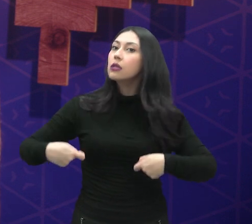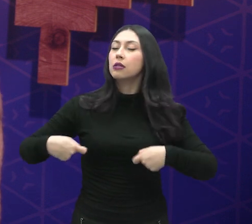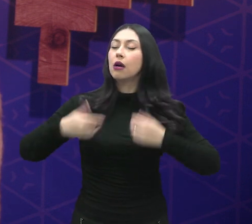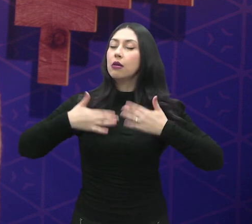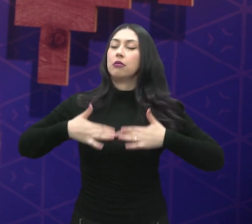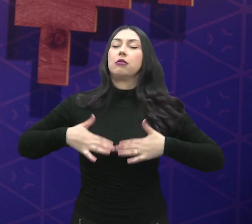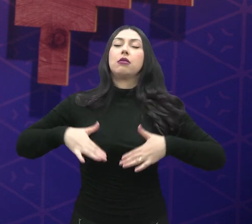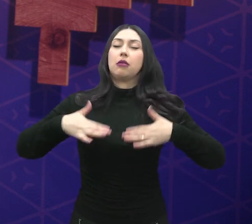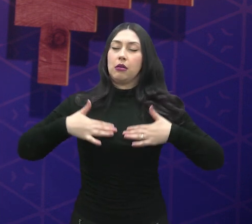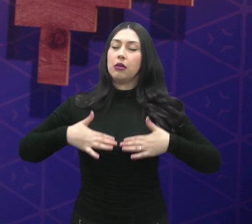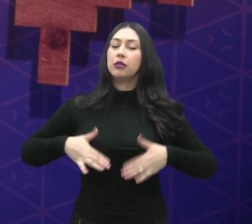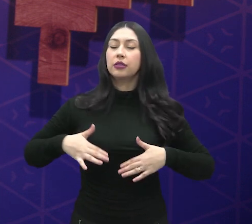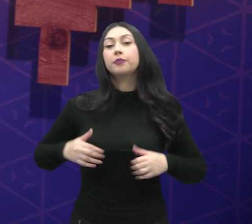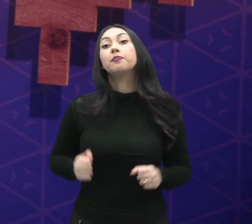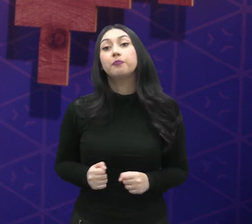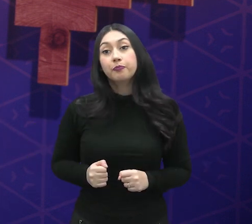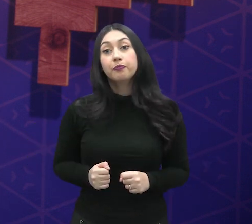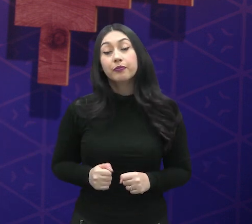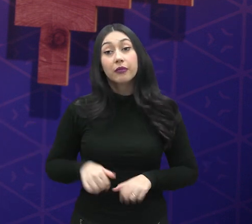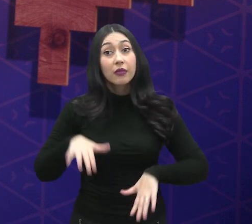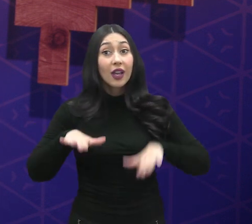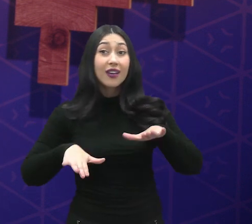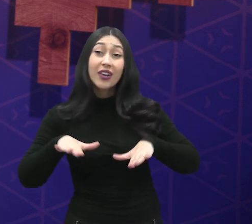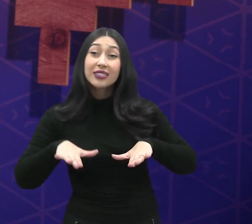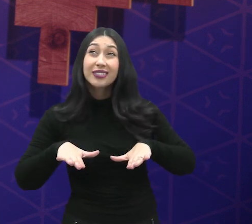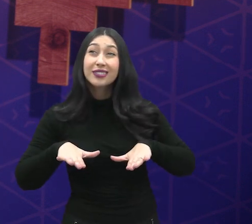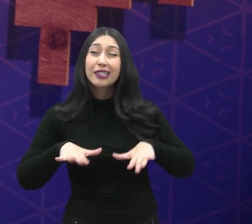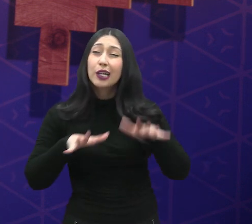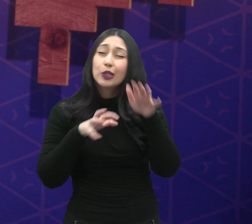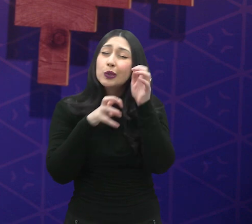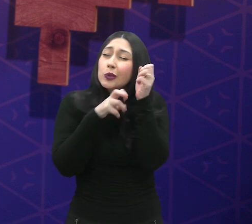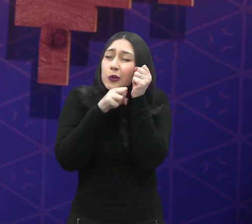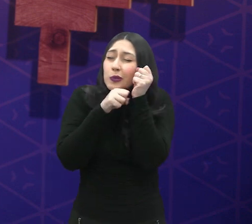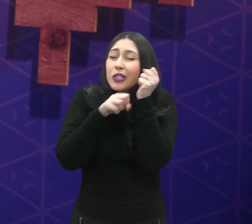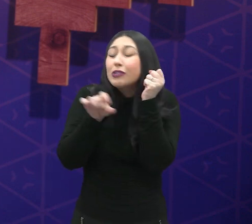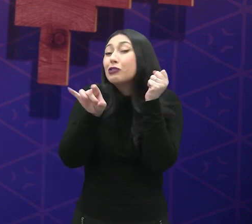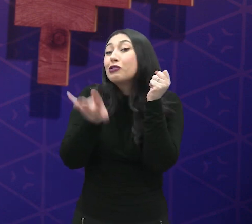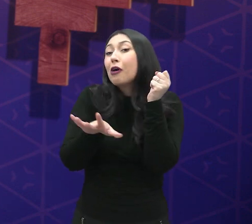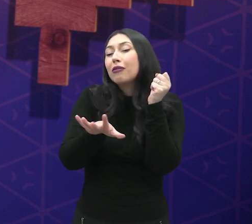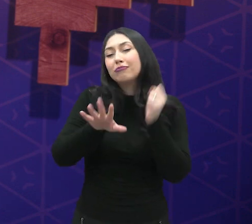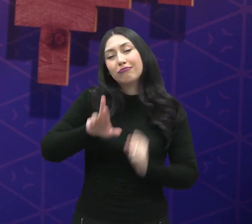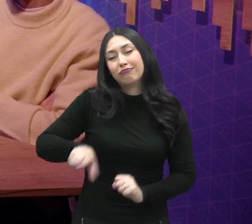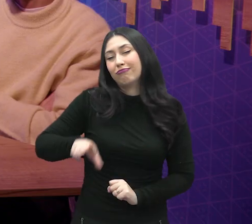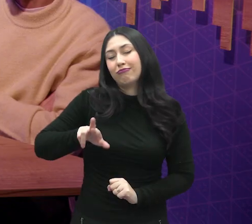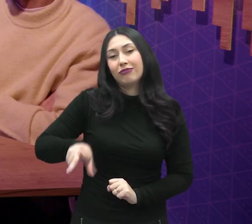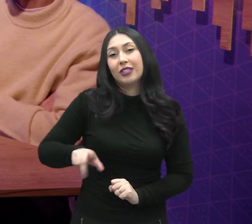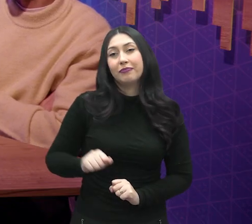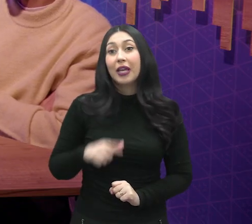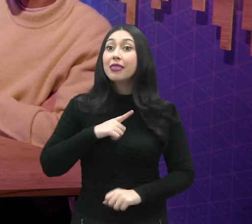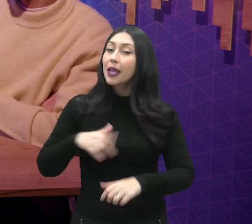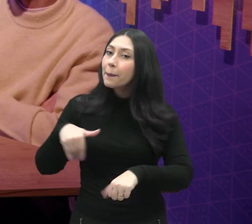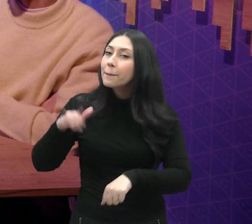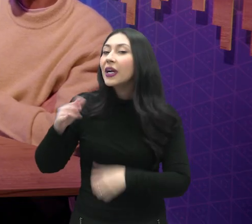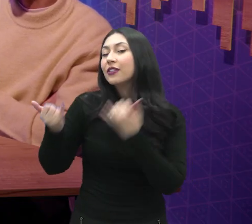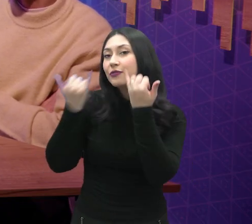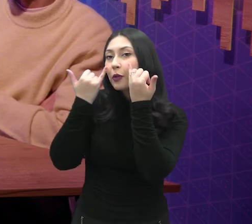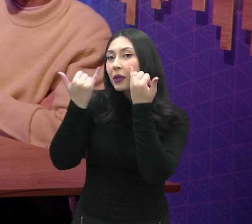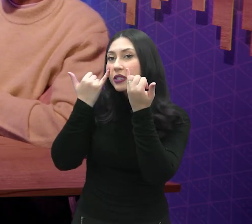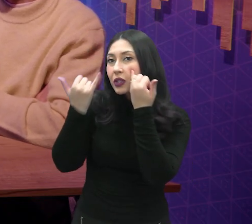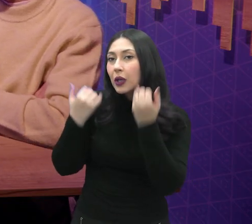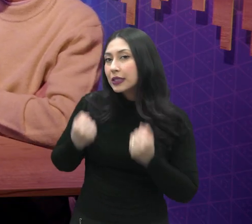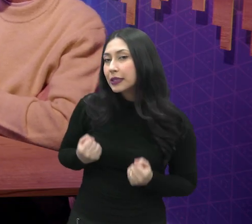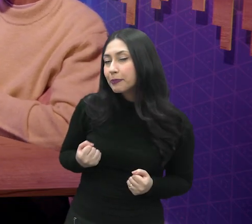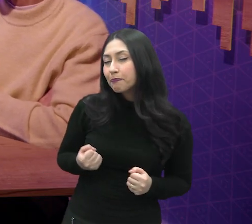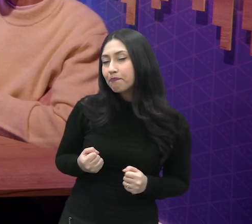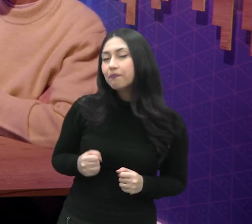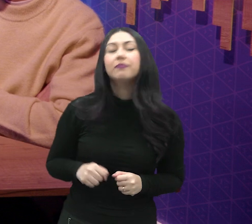bom descanso, né? Como a Dami diz, talvez o sono não seja o suficiente. Perfeito. Tem mais informações sobre esse texto,